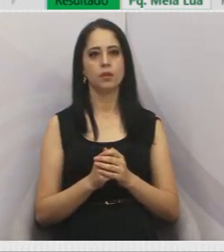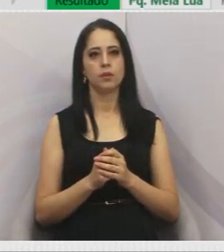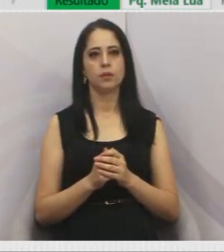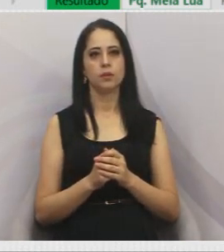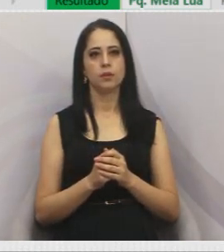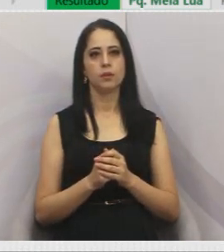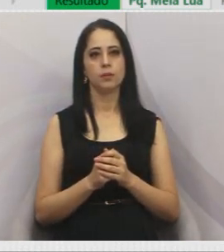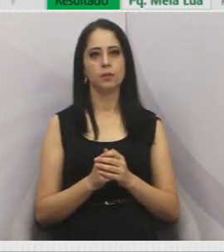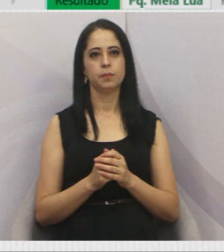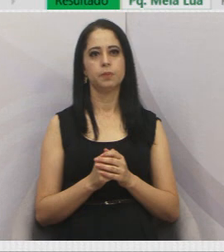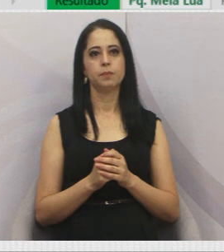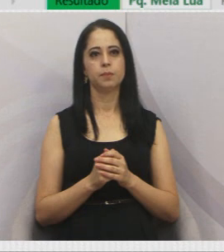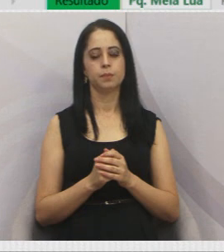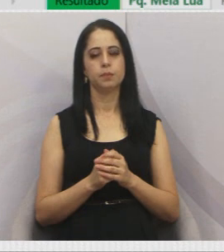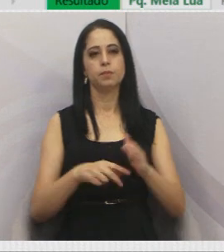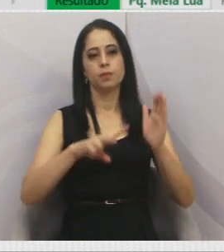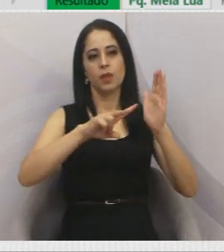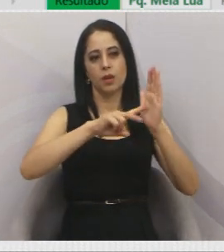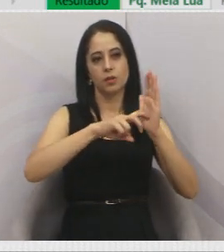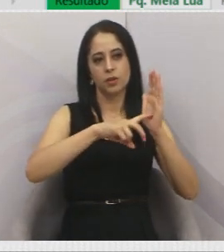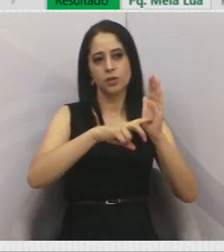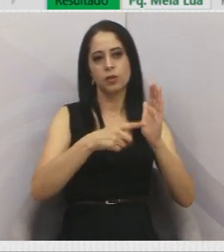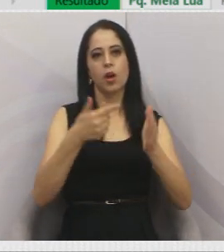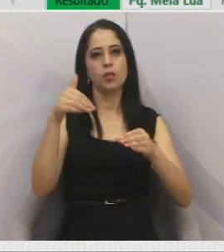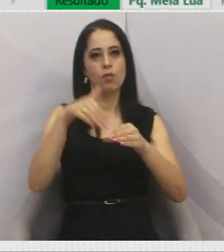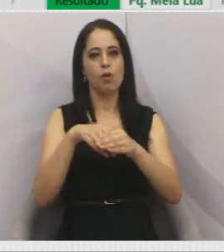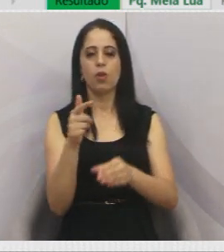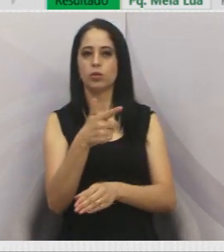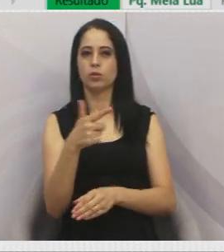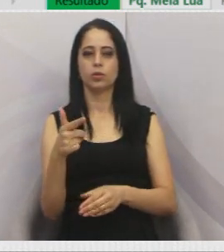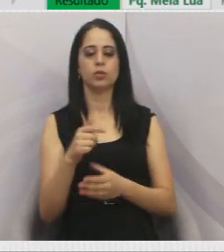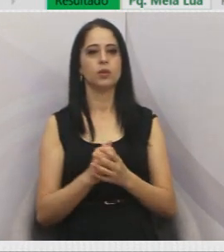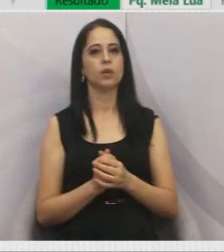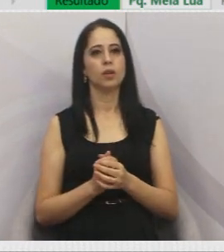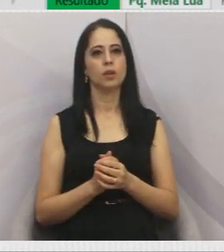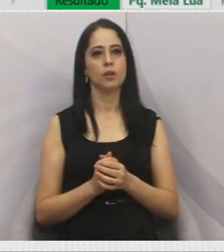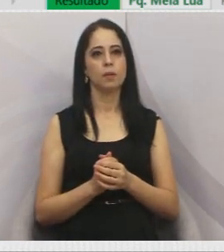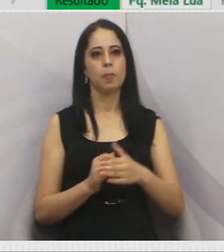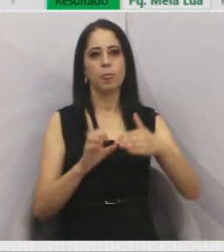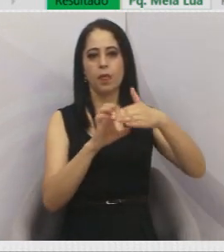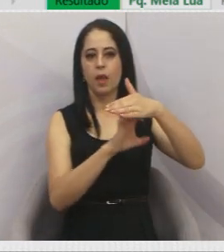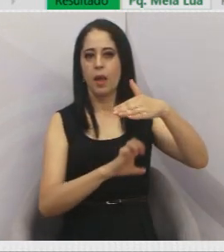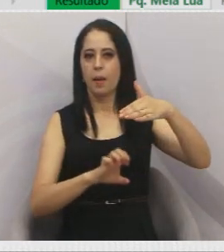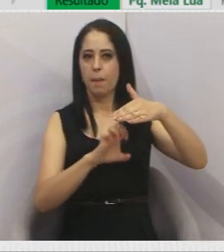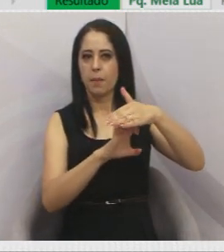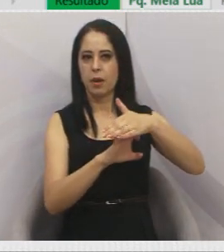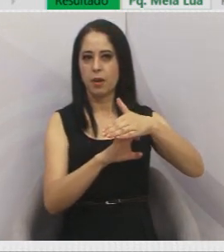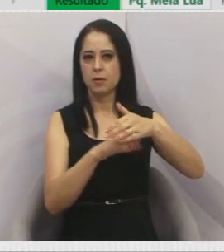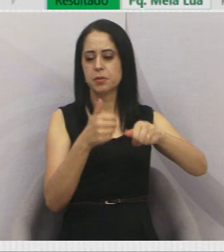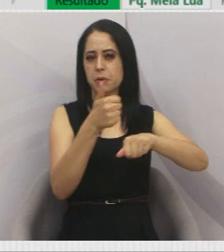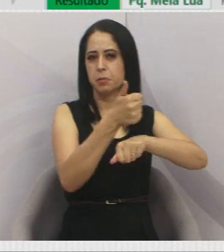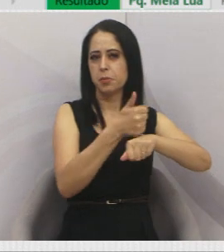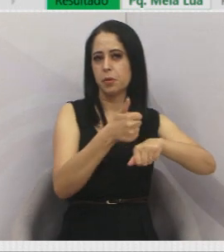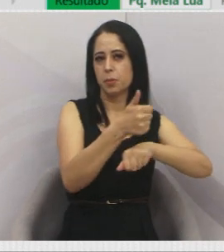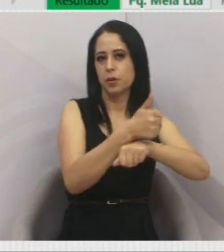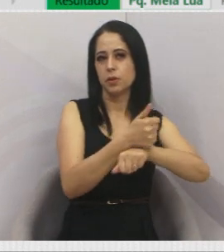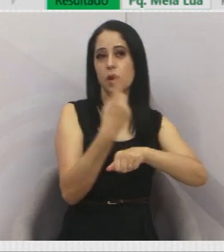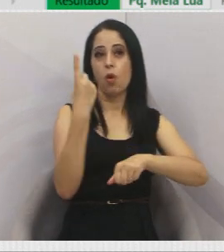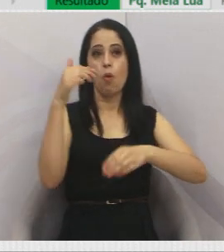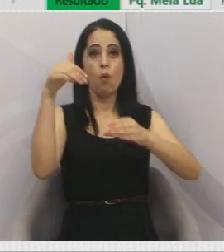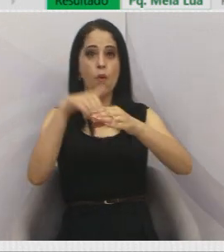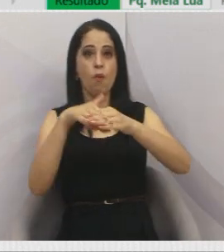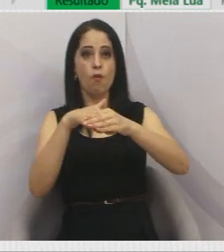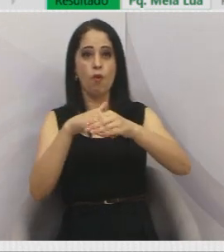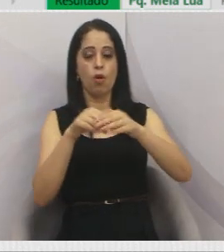Segmento entidade classe sindical, voto em branco. Segmento empresas e ou entidades profissionais, um voto, Associação das Empresas